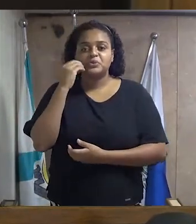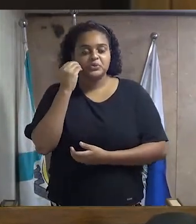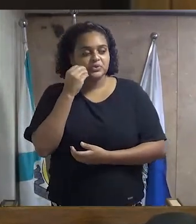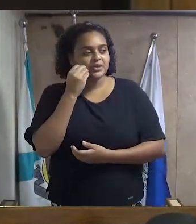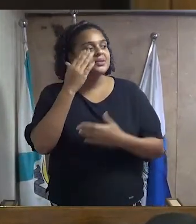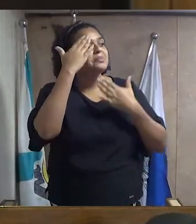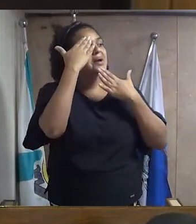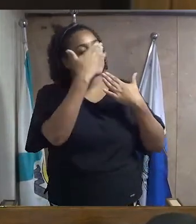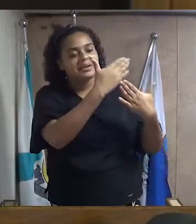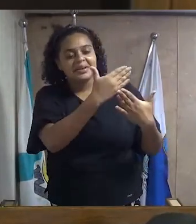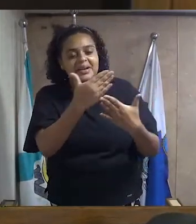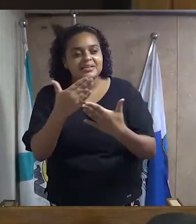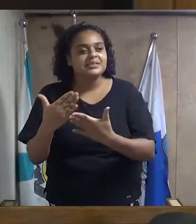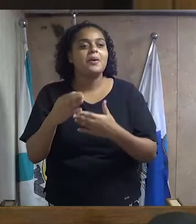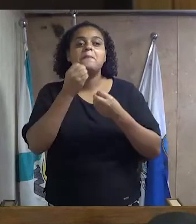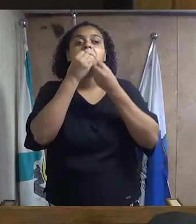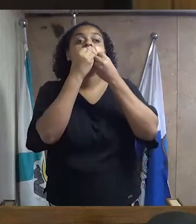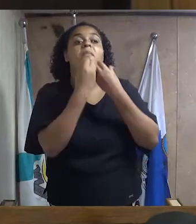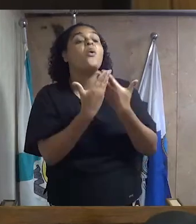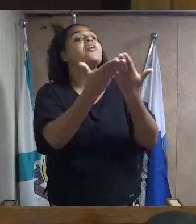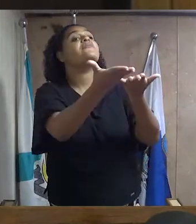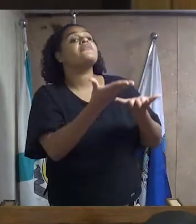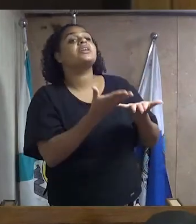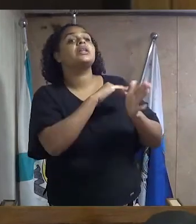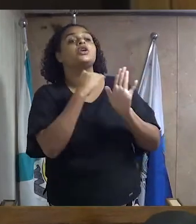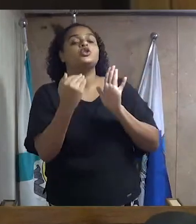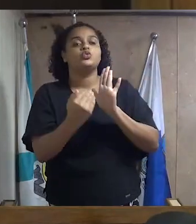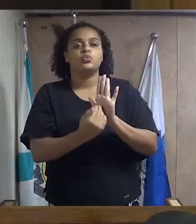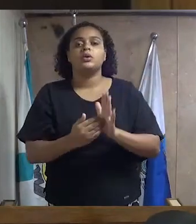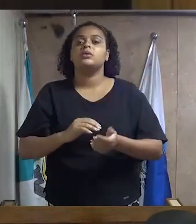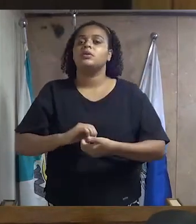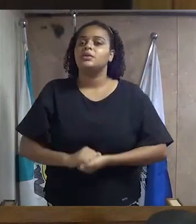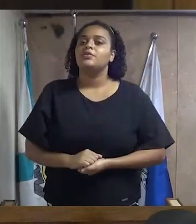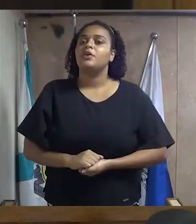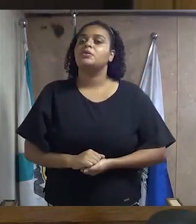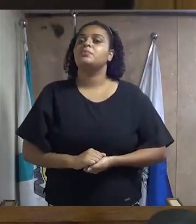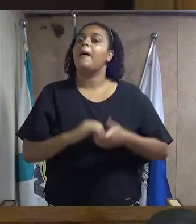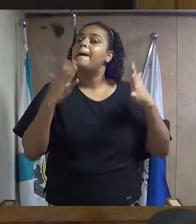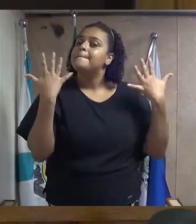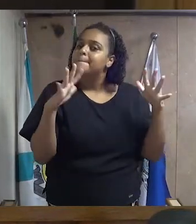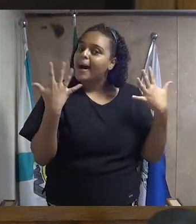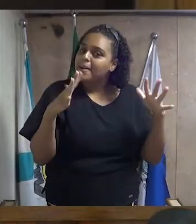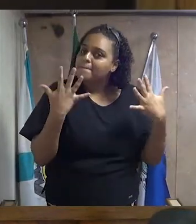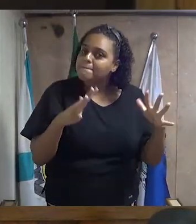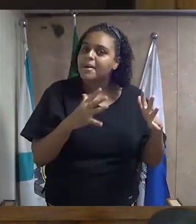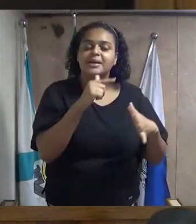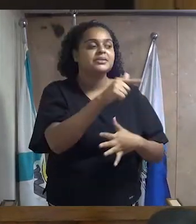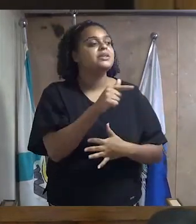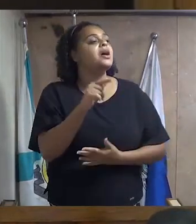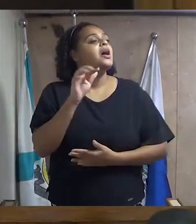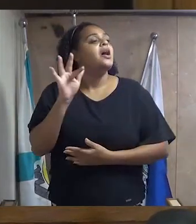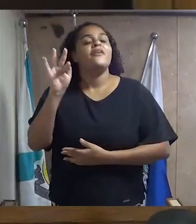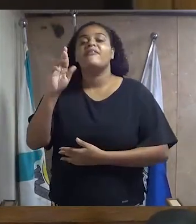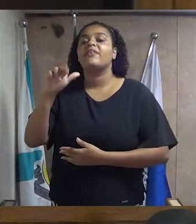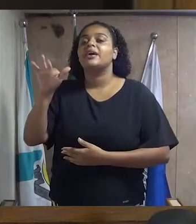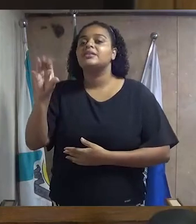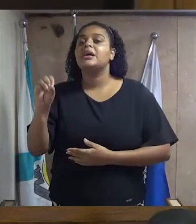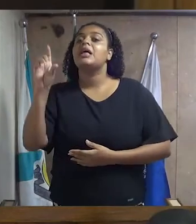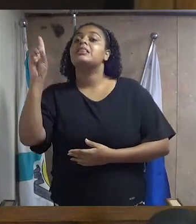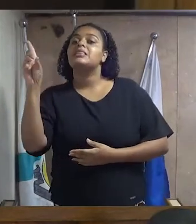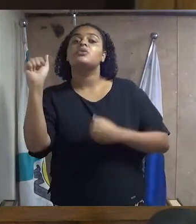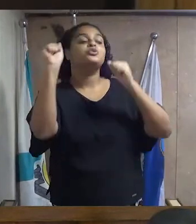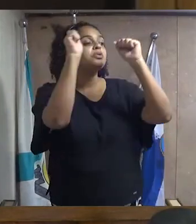de agradecimento, de boas-vindas a todos, nós possamos cantar um parabéns para a doutora Fernanda Costa, que Deus